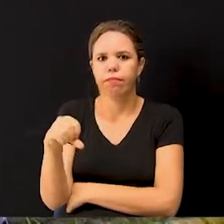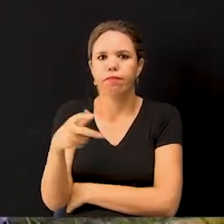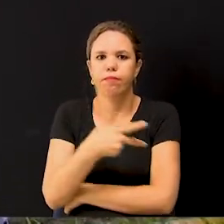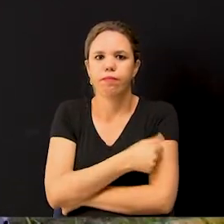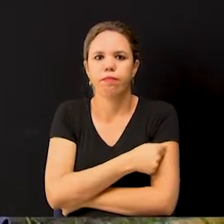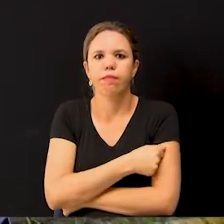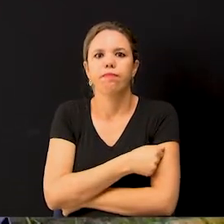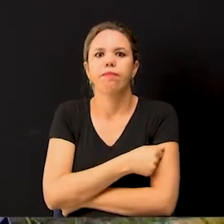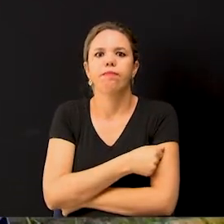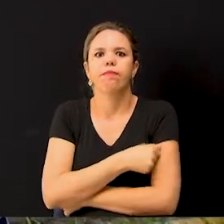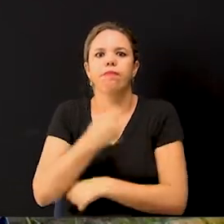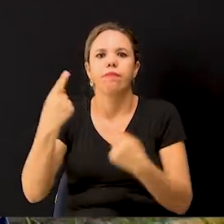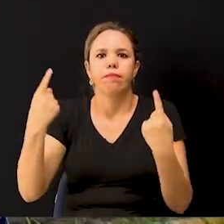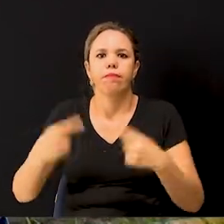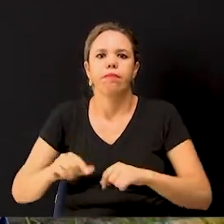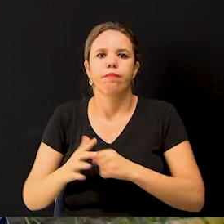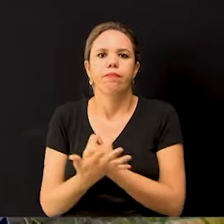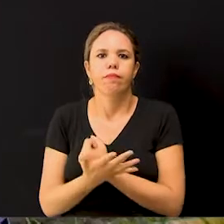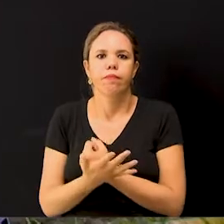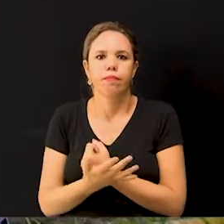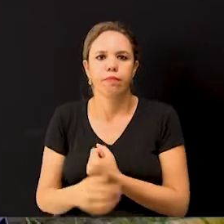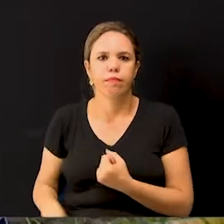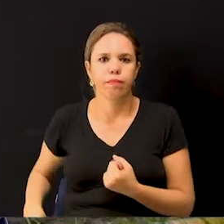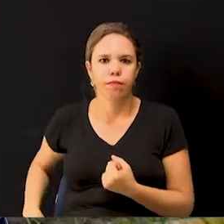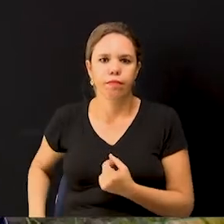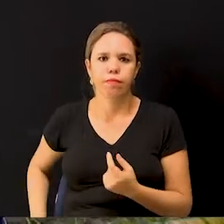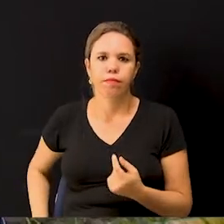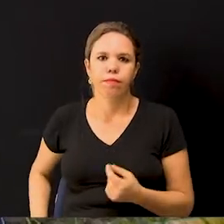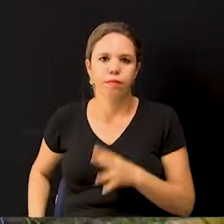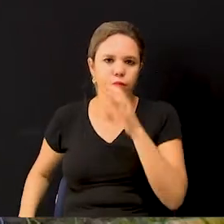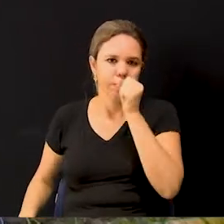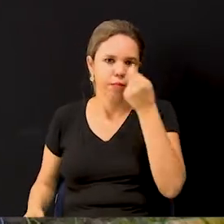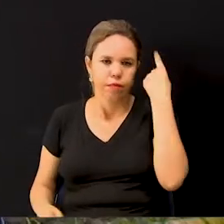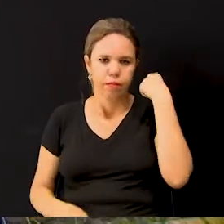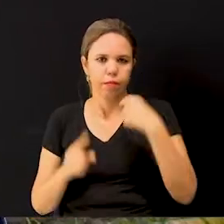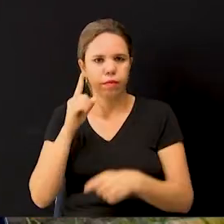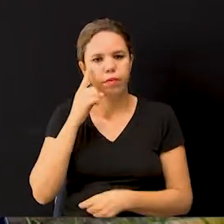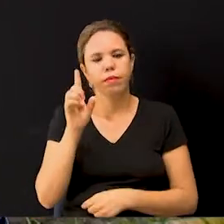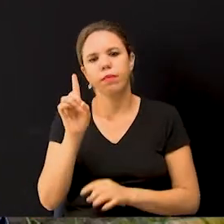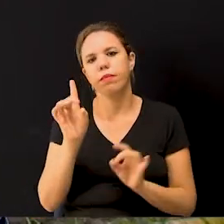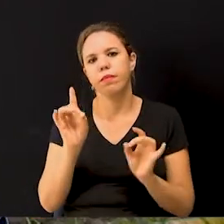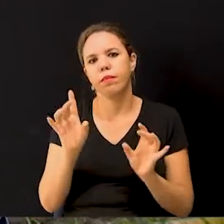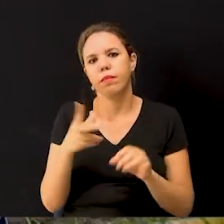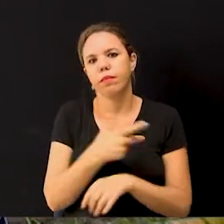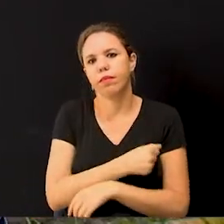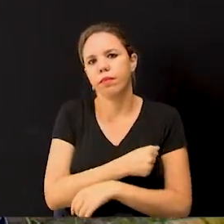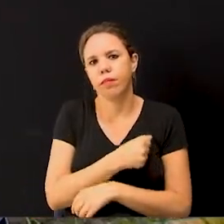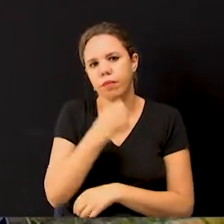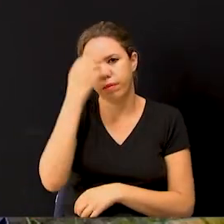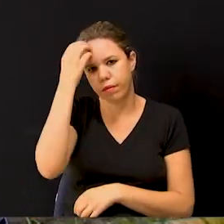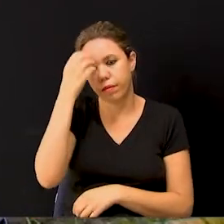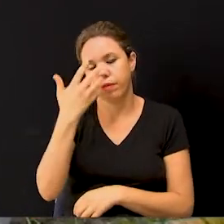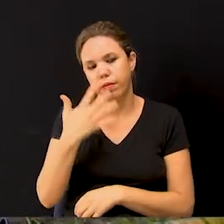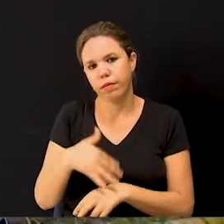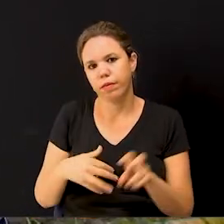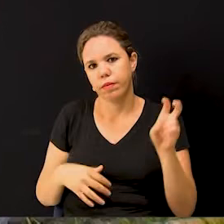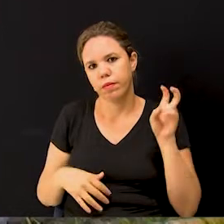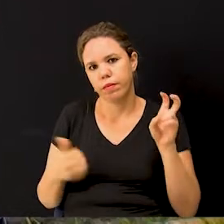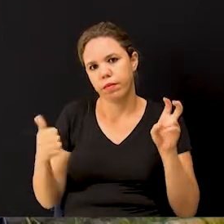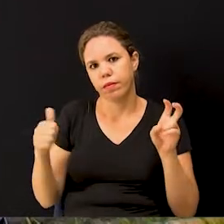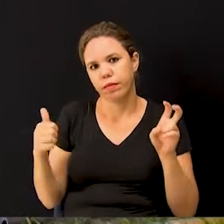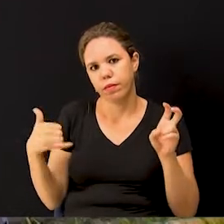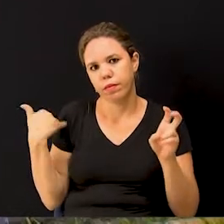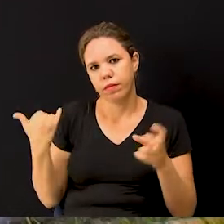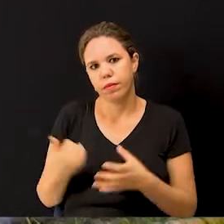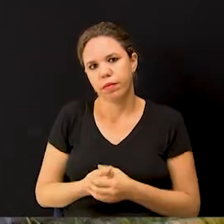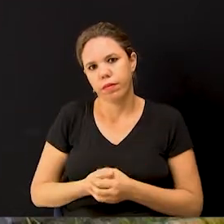17.909 doses de vacina contra a Covid-19 nesse último sábado, no dia D de vacinação para crianças de 5